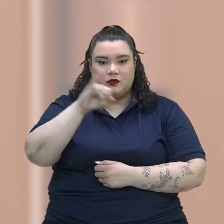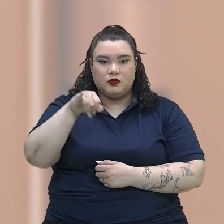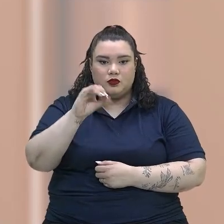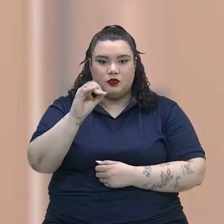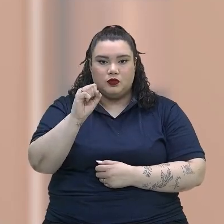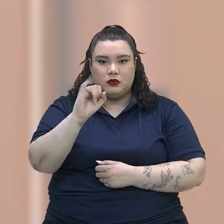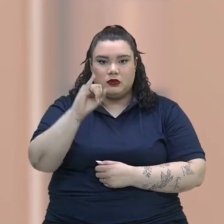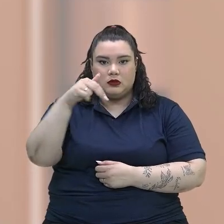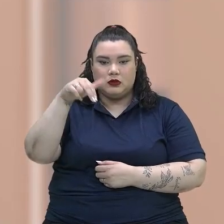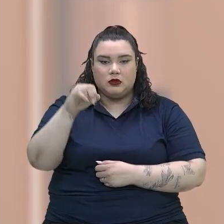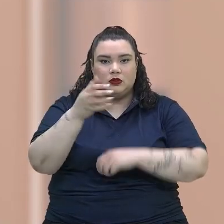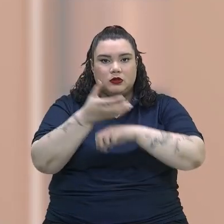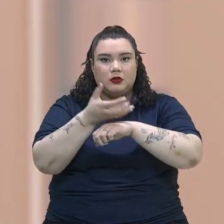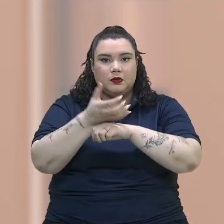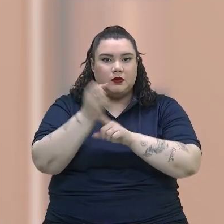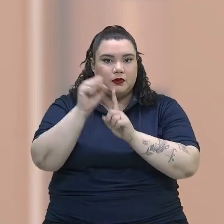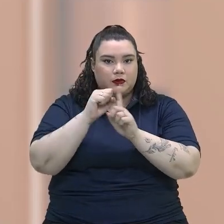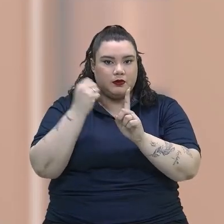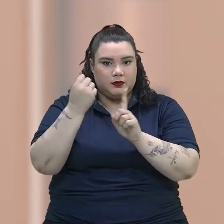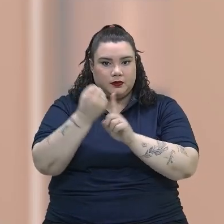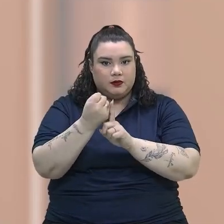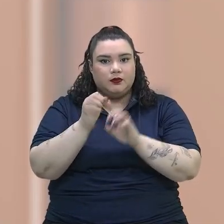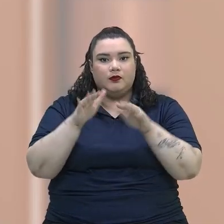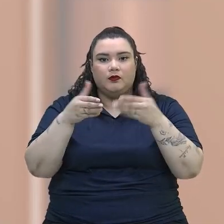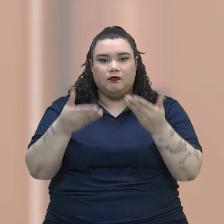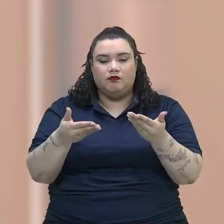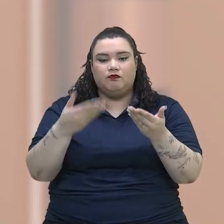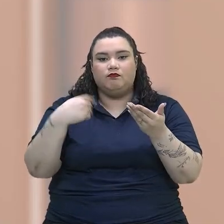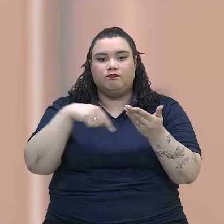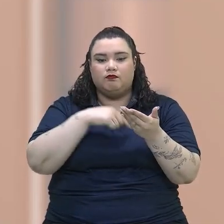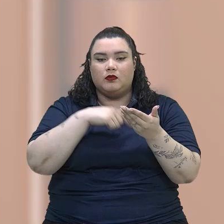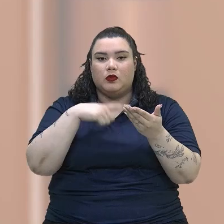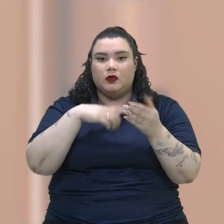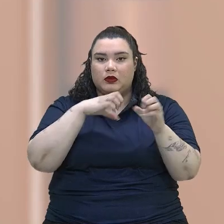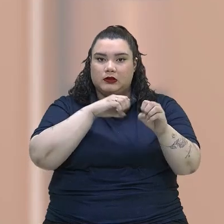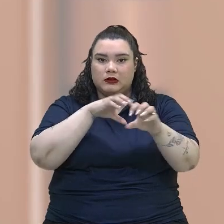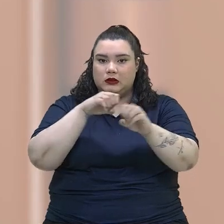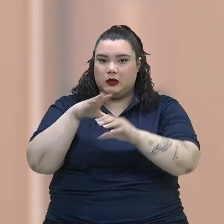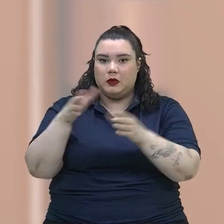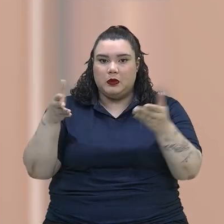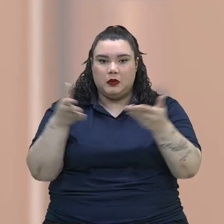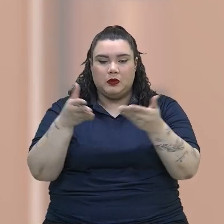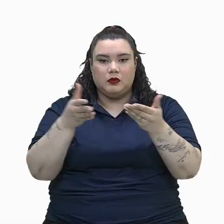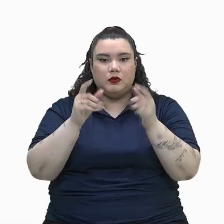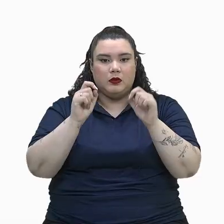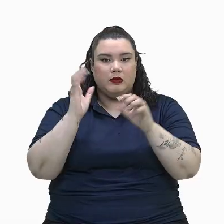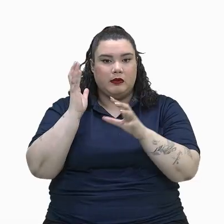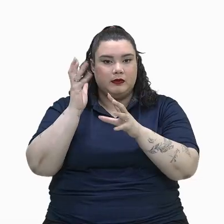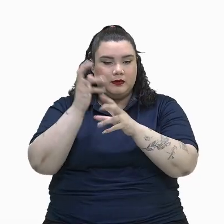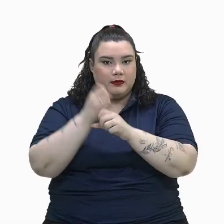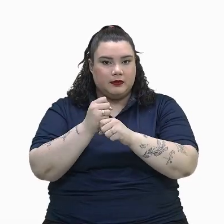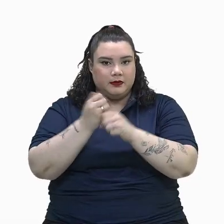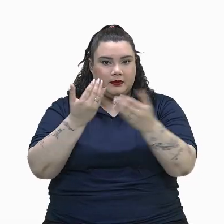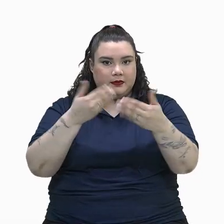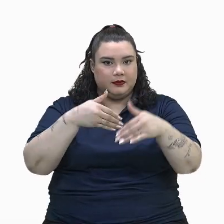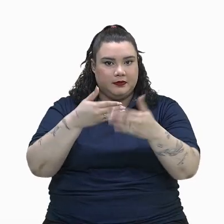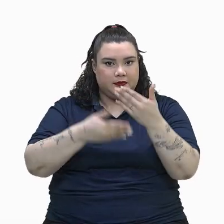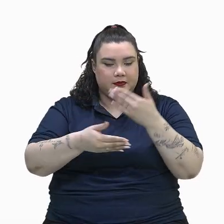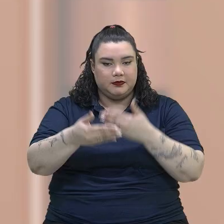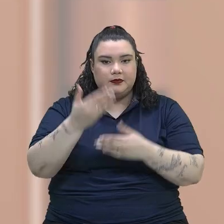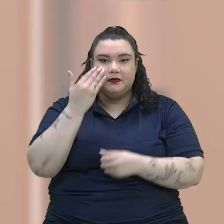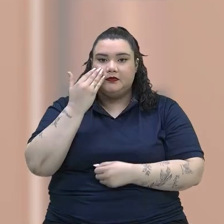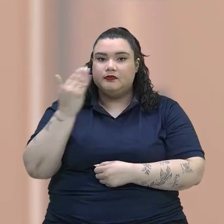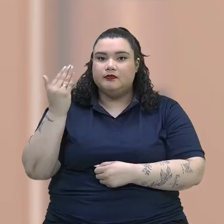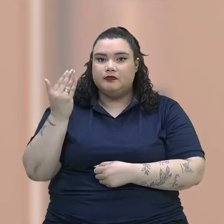do componente de Sociologia, e vou então estar com você nessa aula de revisão e avaliação.